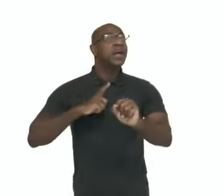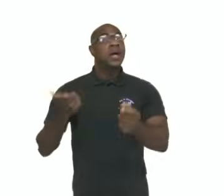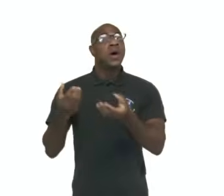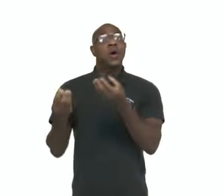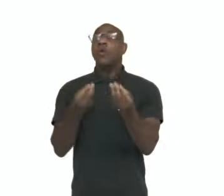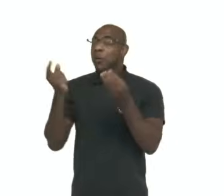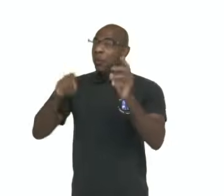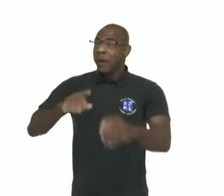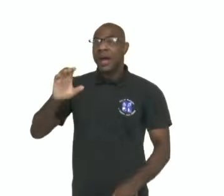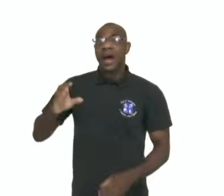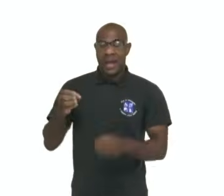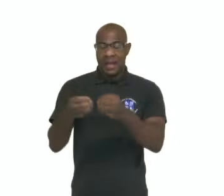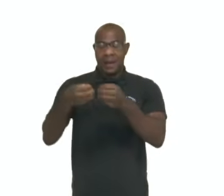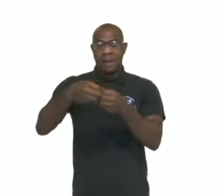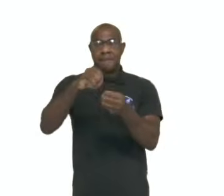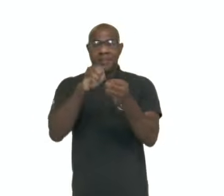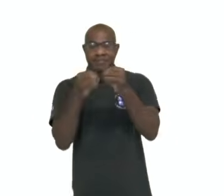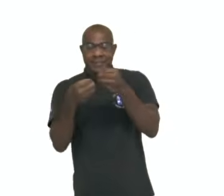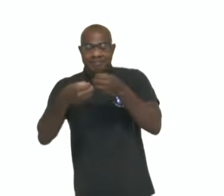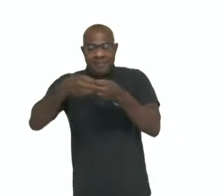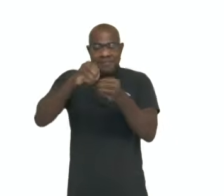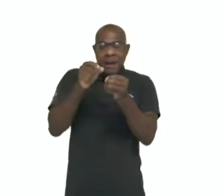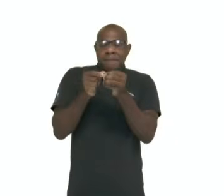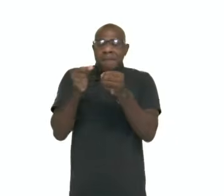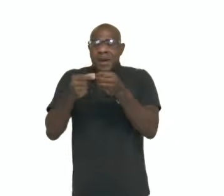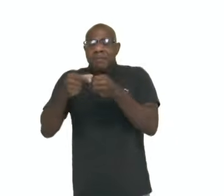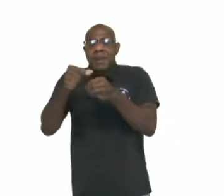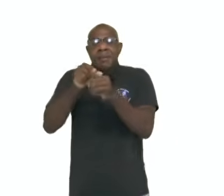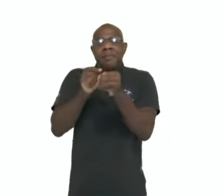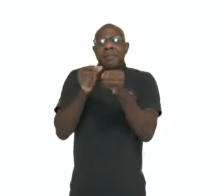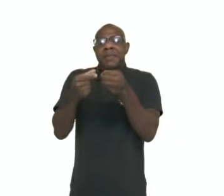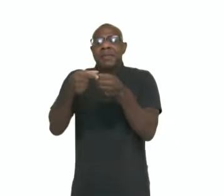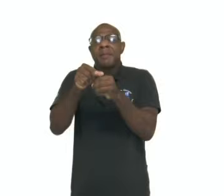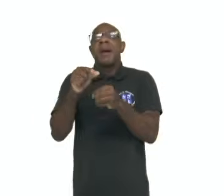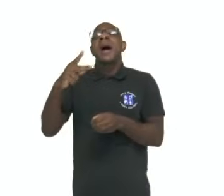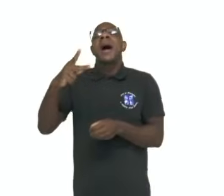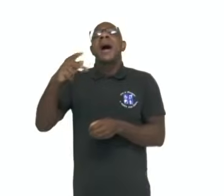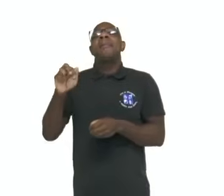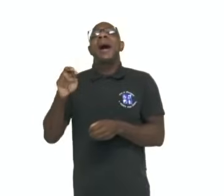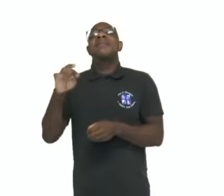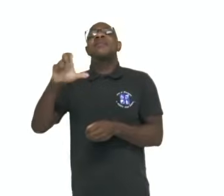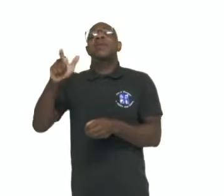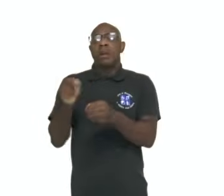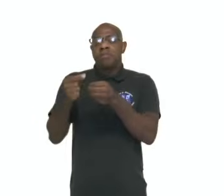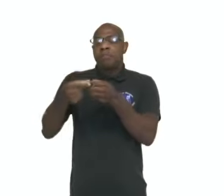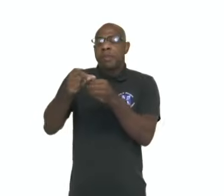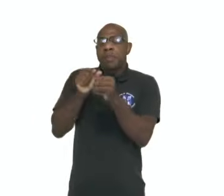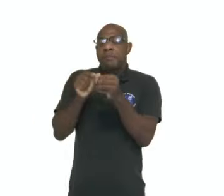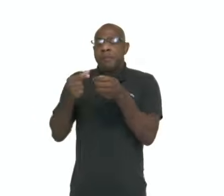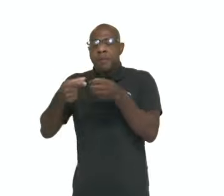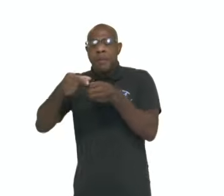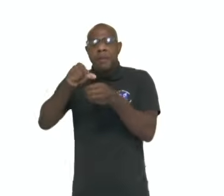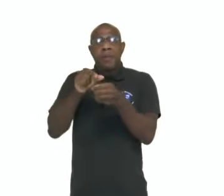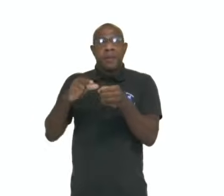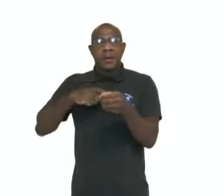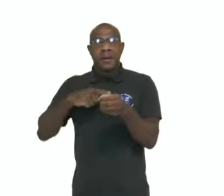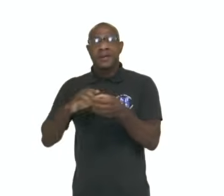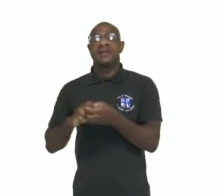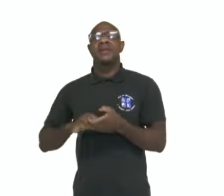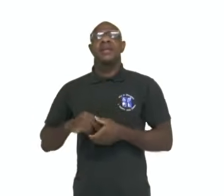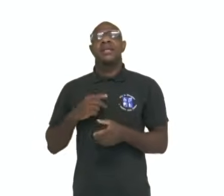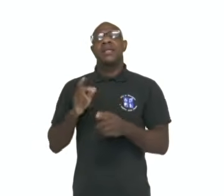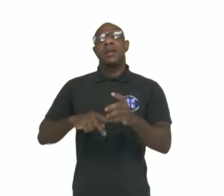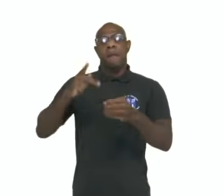de partículas presentes na menor estrutura formadora de materiais, como o quê? Próton, carga